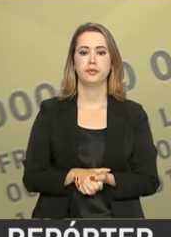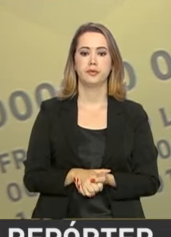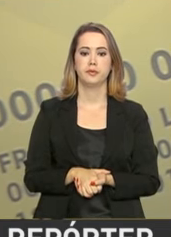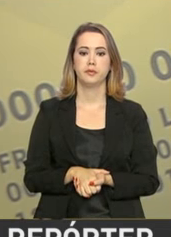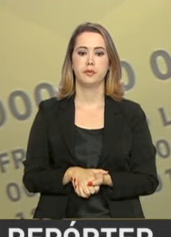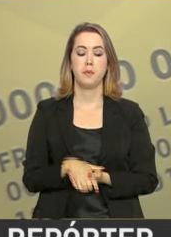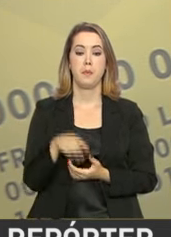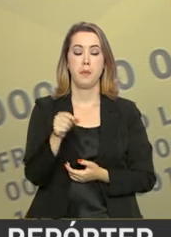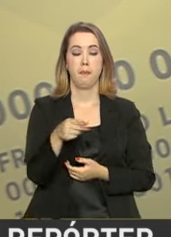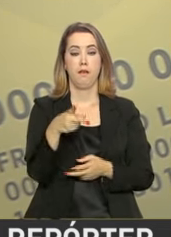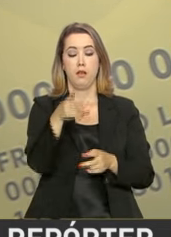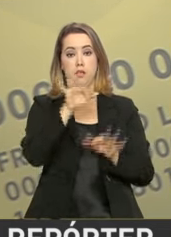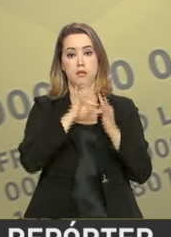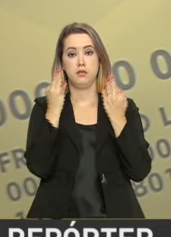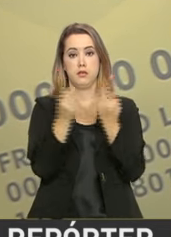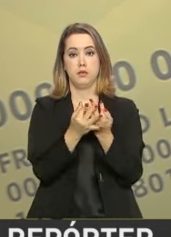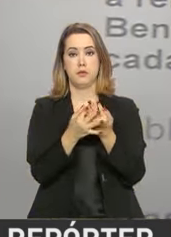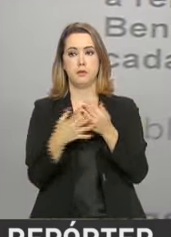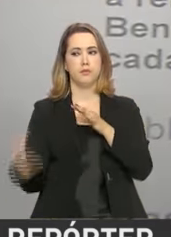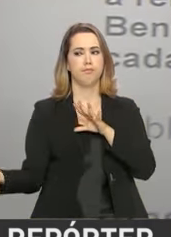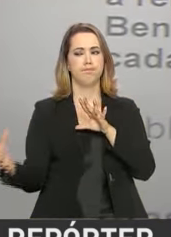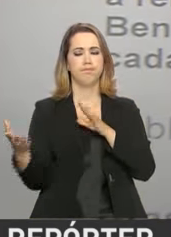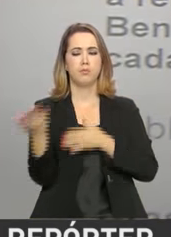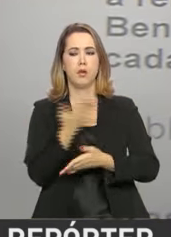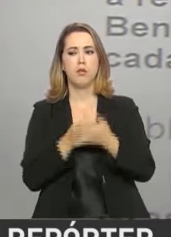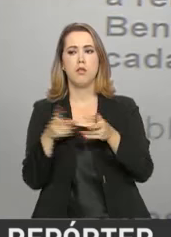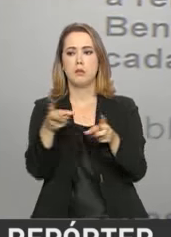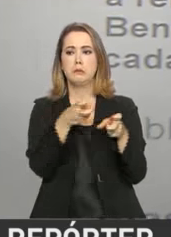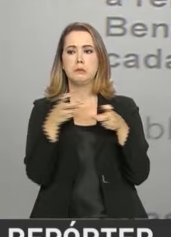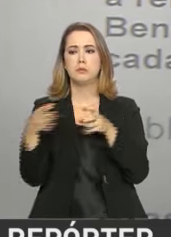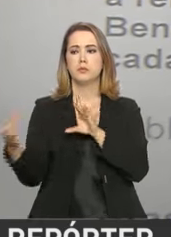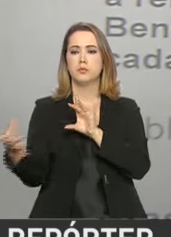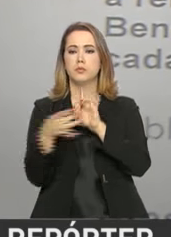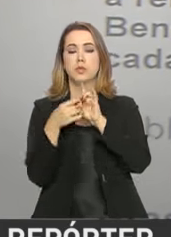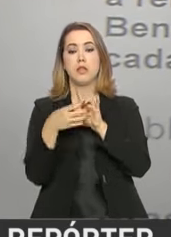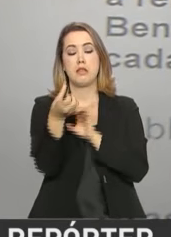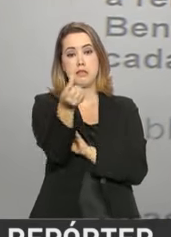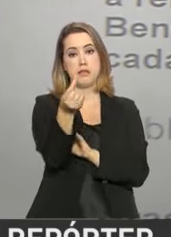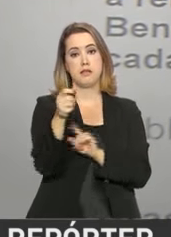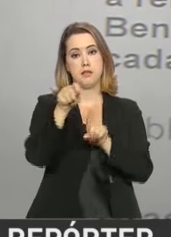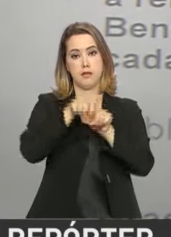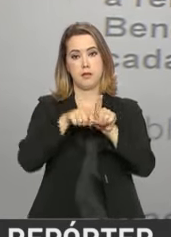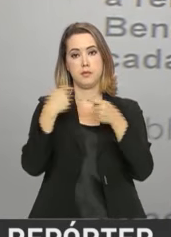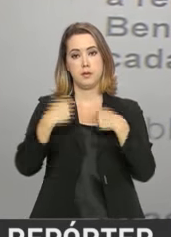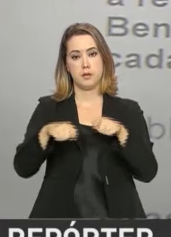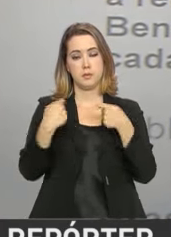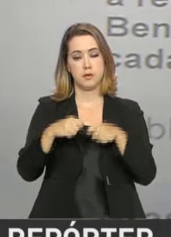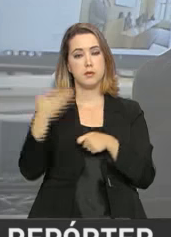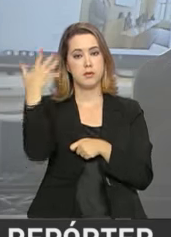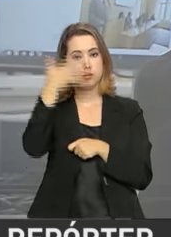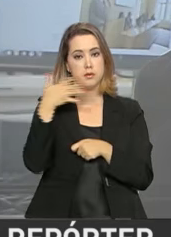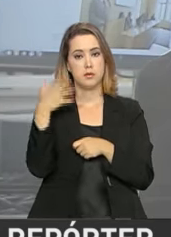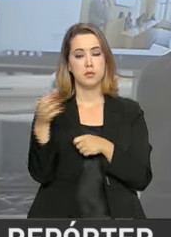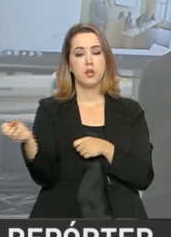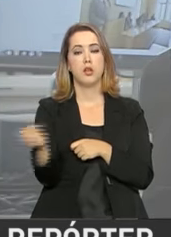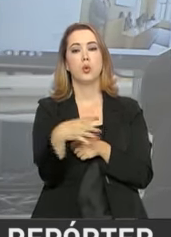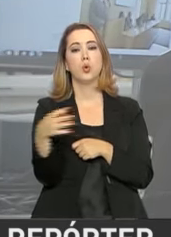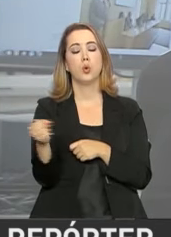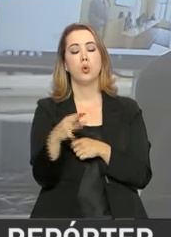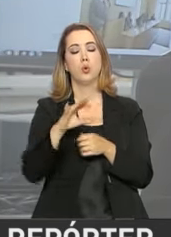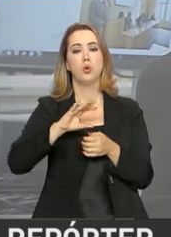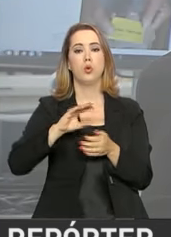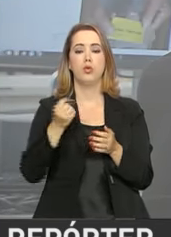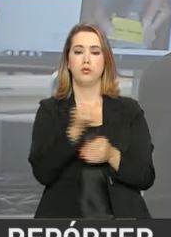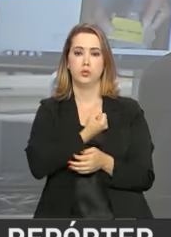identificadas no cruzamento de dados terão 6 meses para fazer a atualização cadastral. Se não